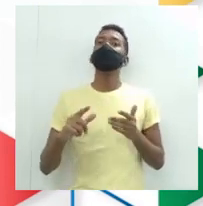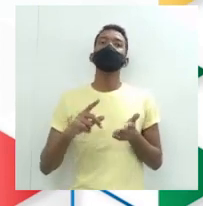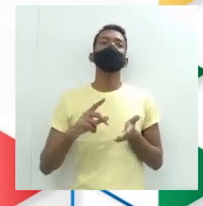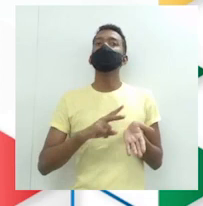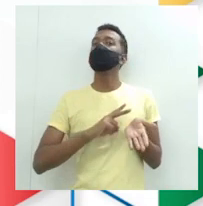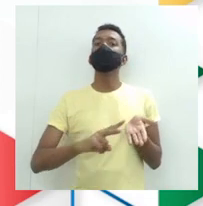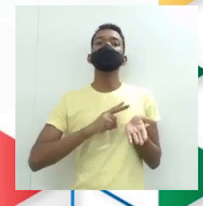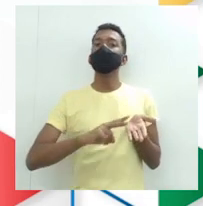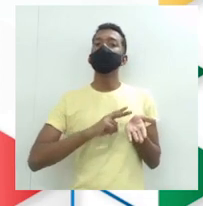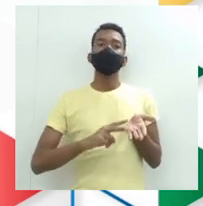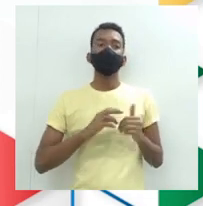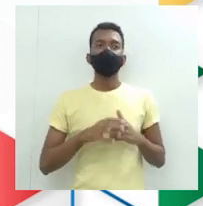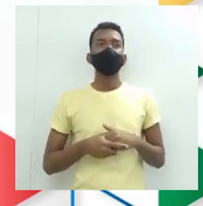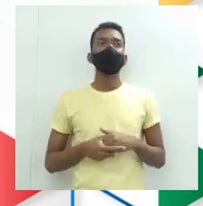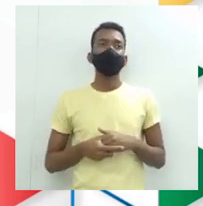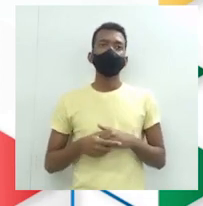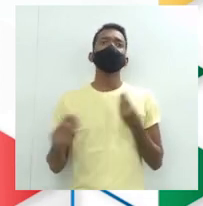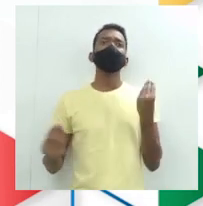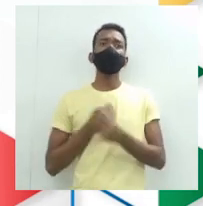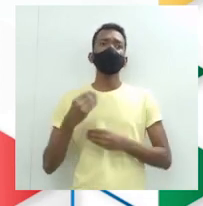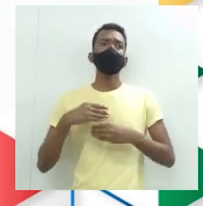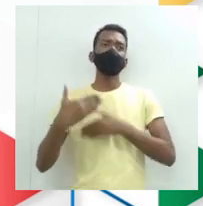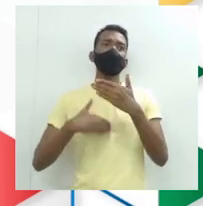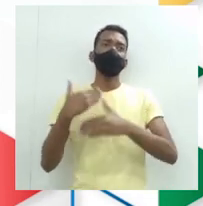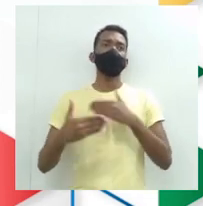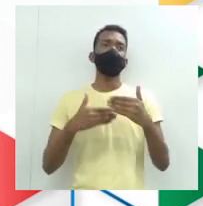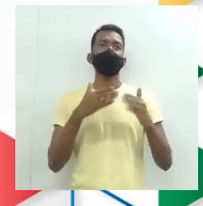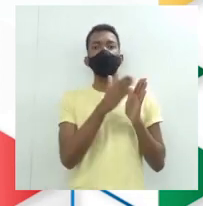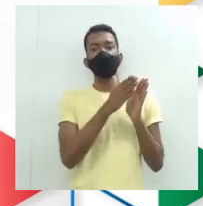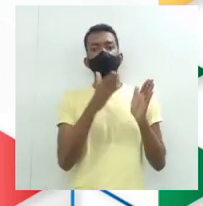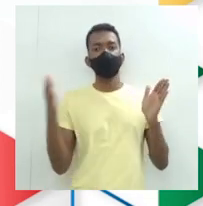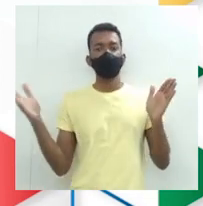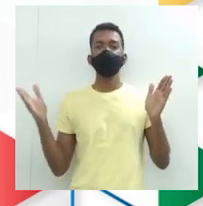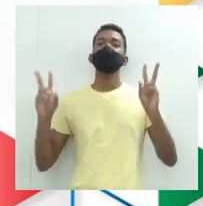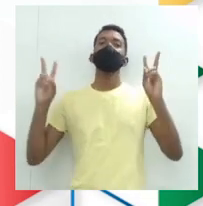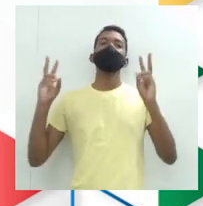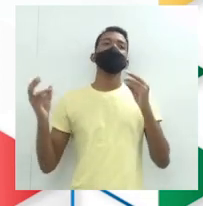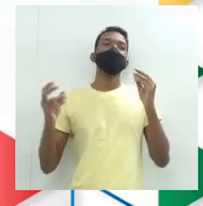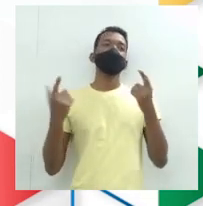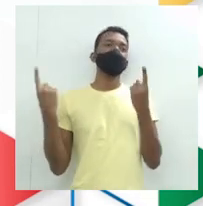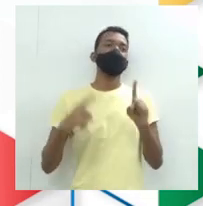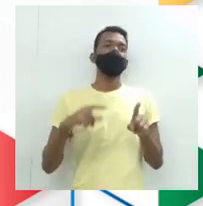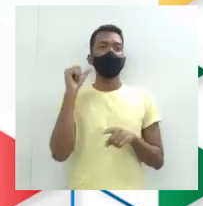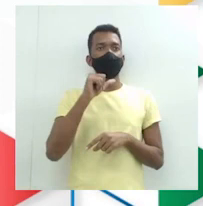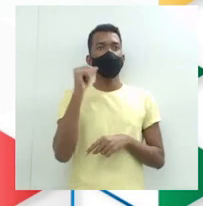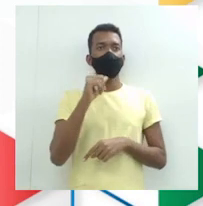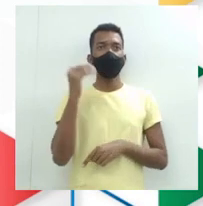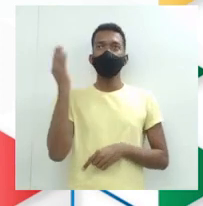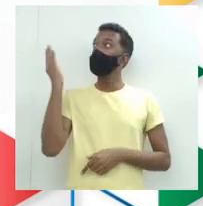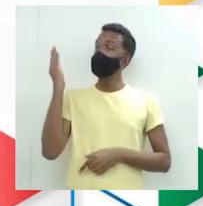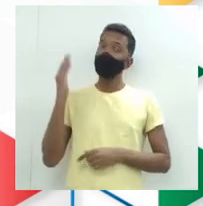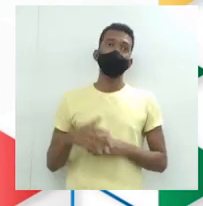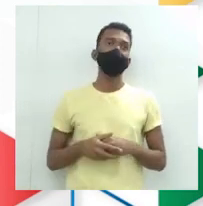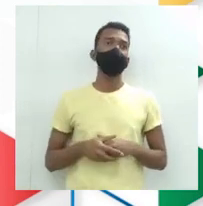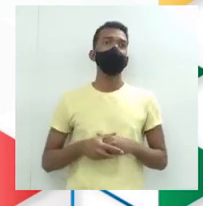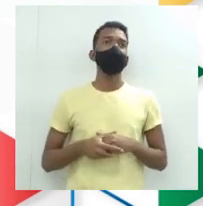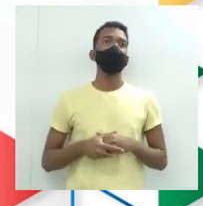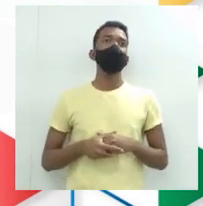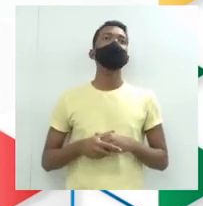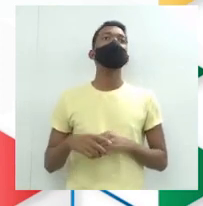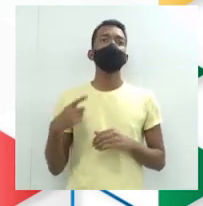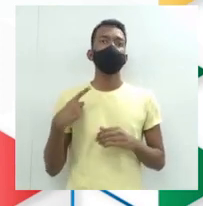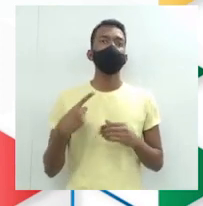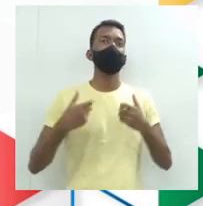em destaque como se dá esse processo de violência contra a mulher. No título, a gente tem aí, que eu vou traduzir